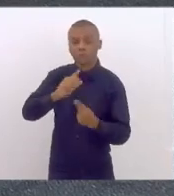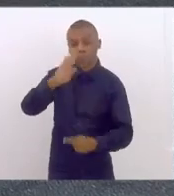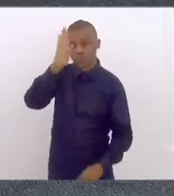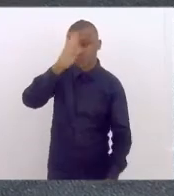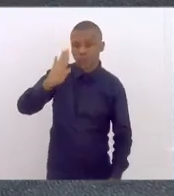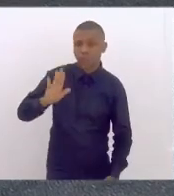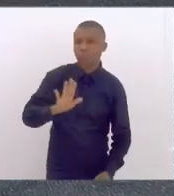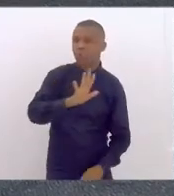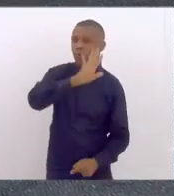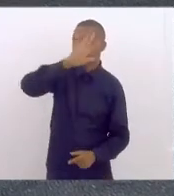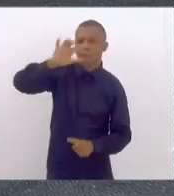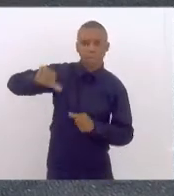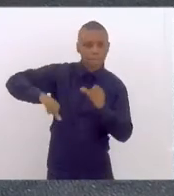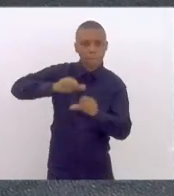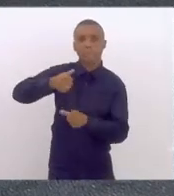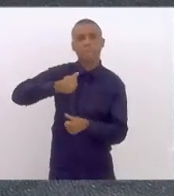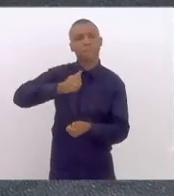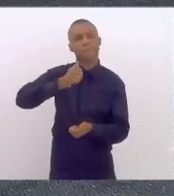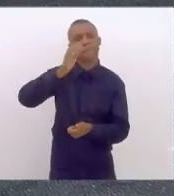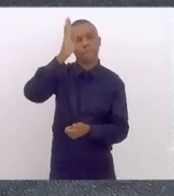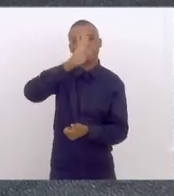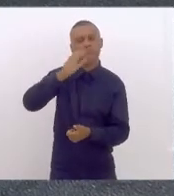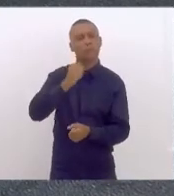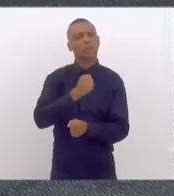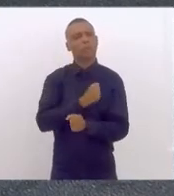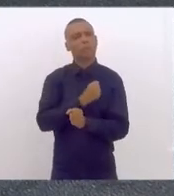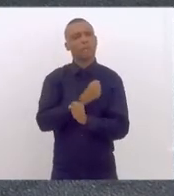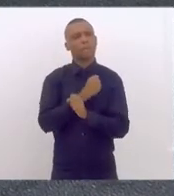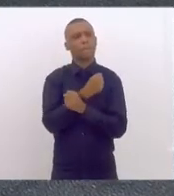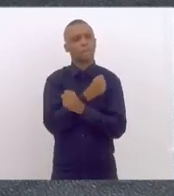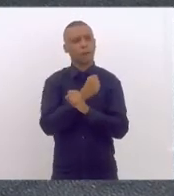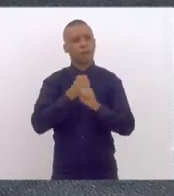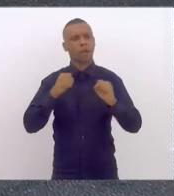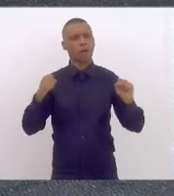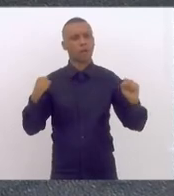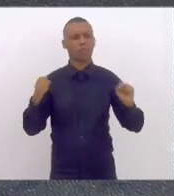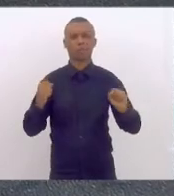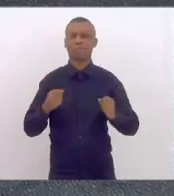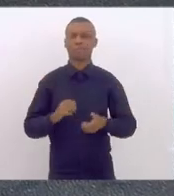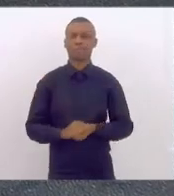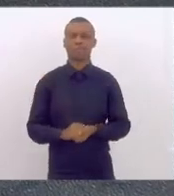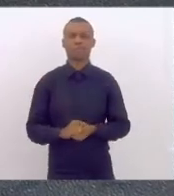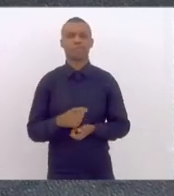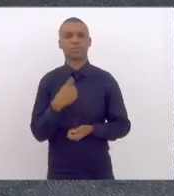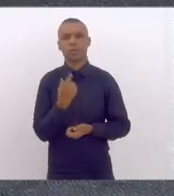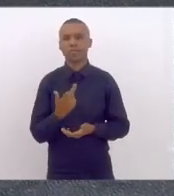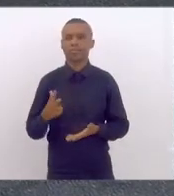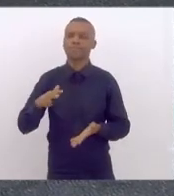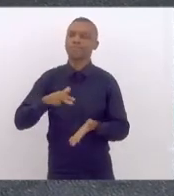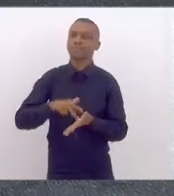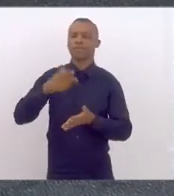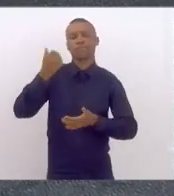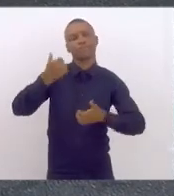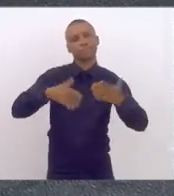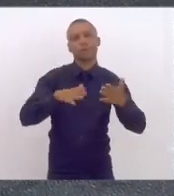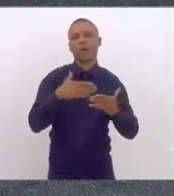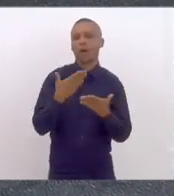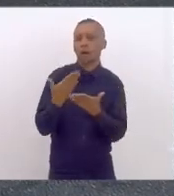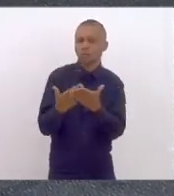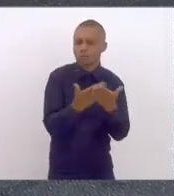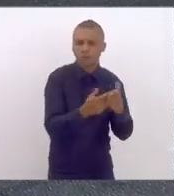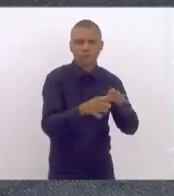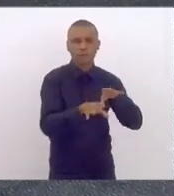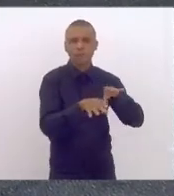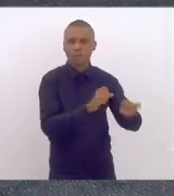país grande então era isso poxa a gente foi para vida aí bom terminamos os nossos cursos